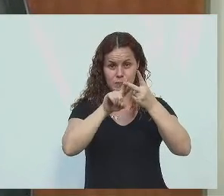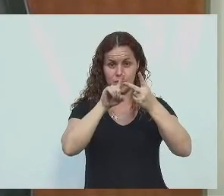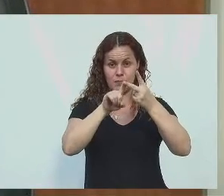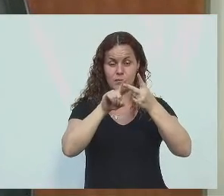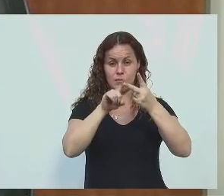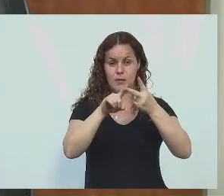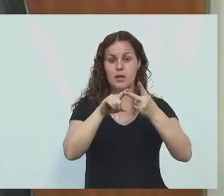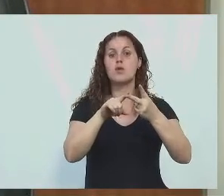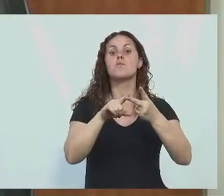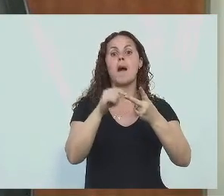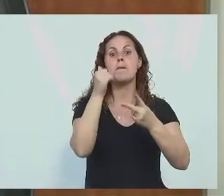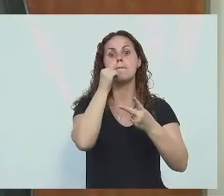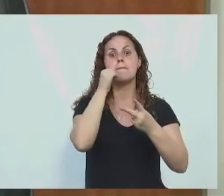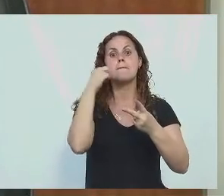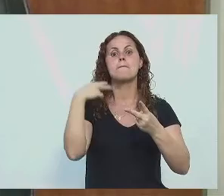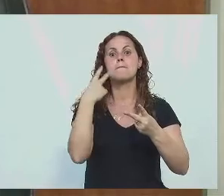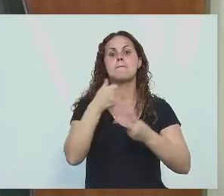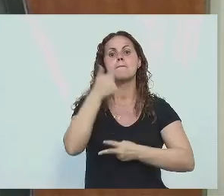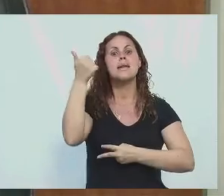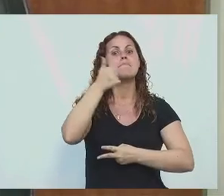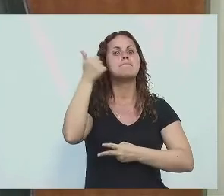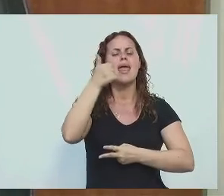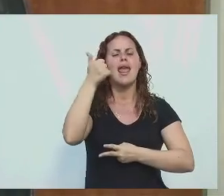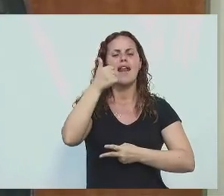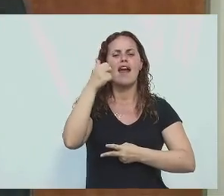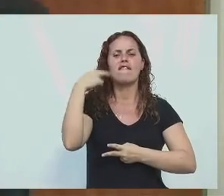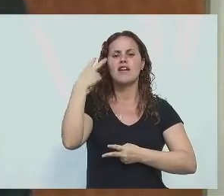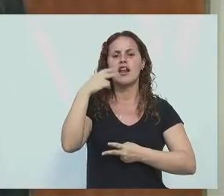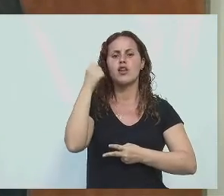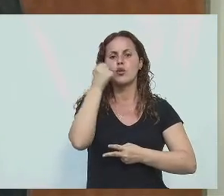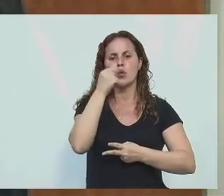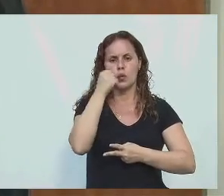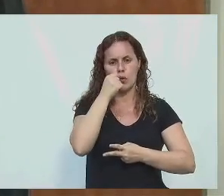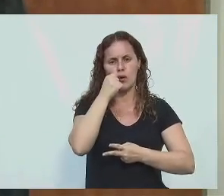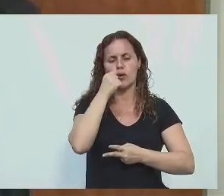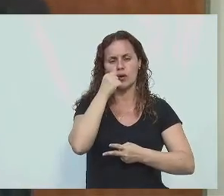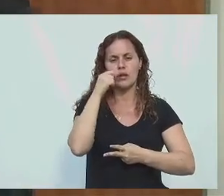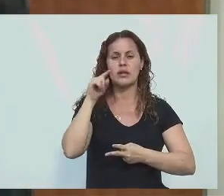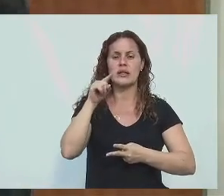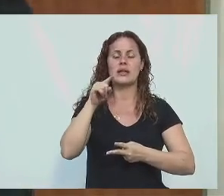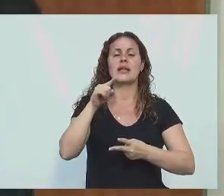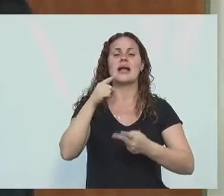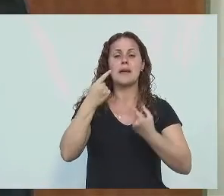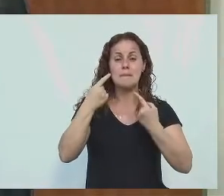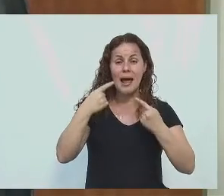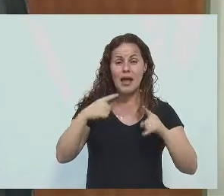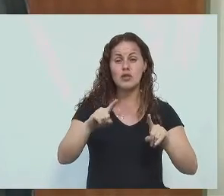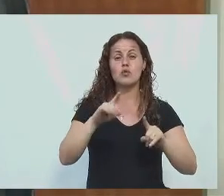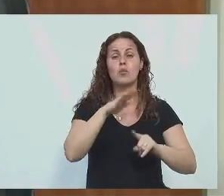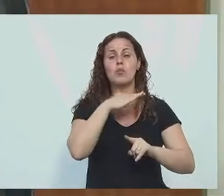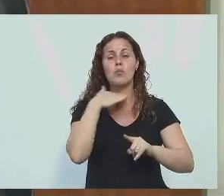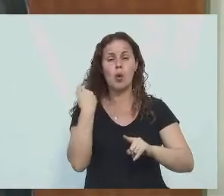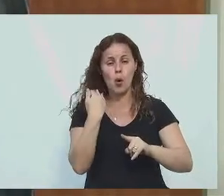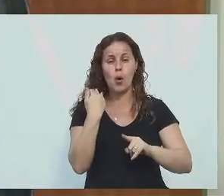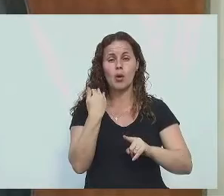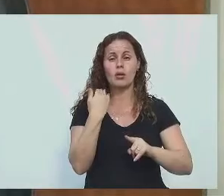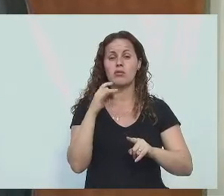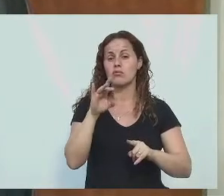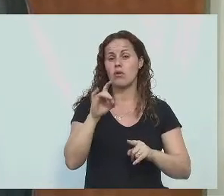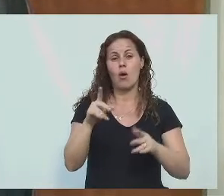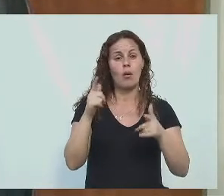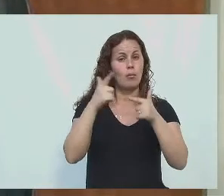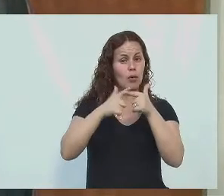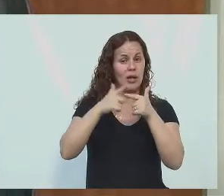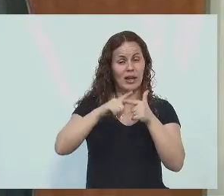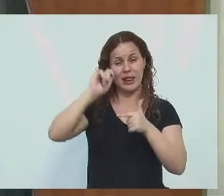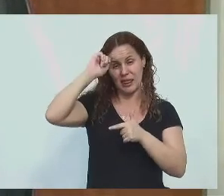uma vereadora negra, a primeira vereadora negra de Joinville, sendo ameaçada de morte pelo simples fato de ser negro, né? Então, eu fiz